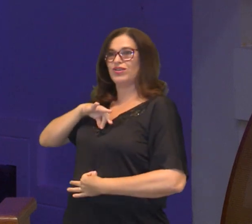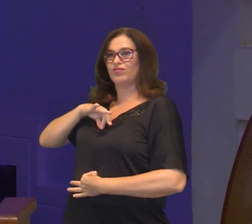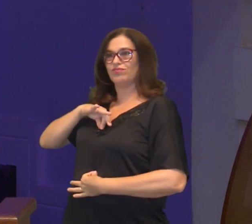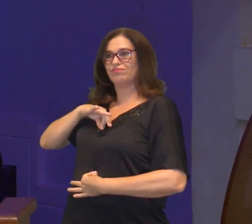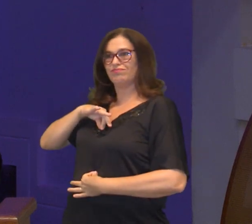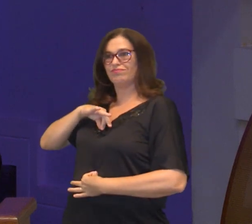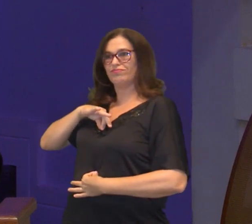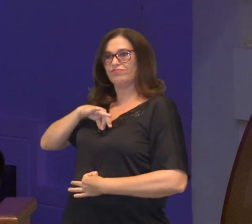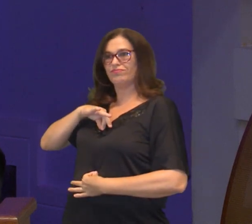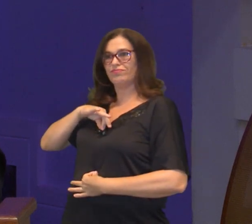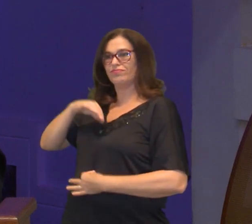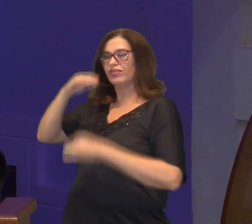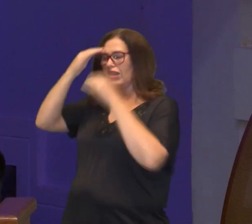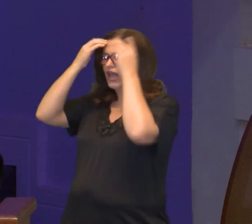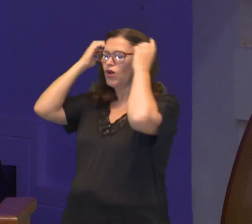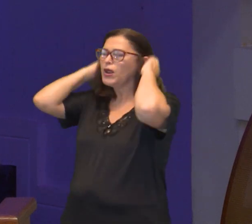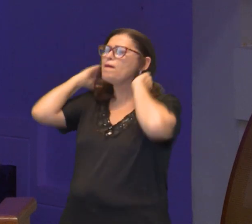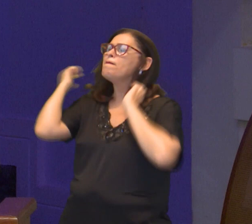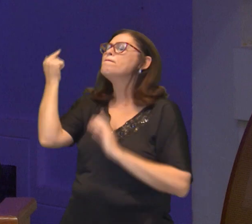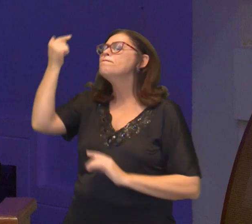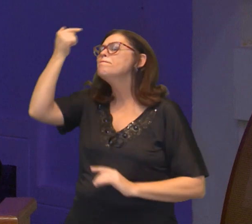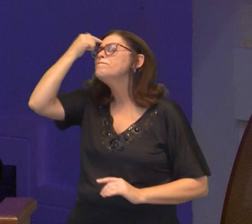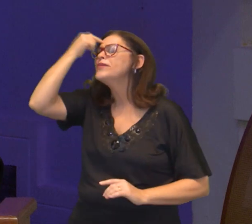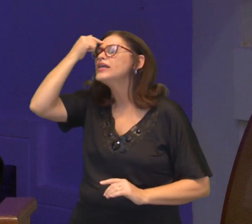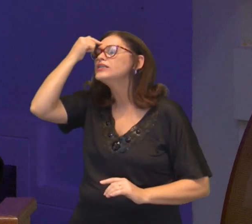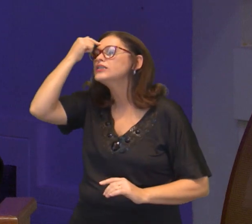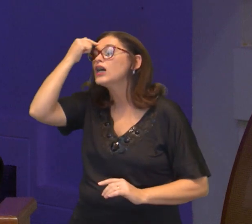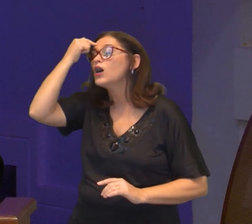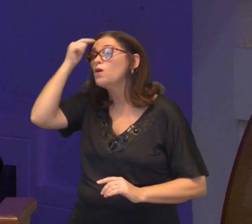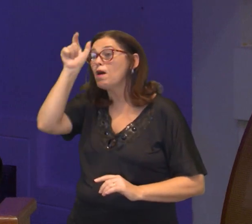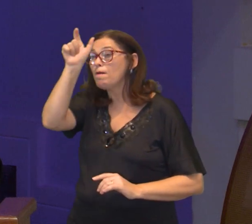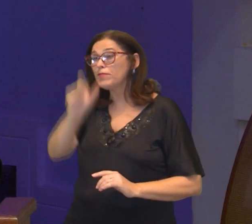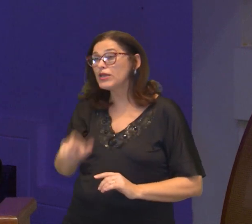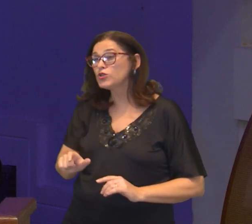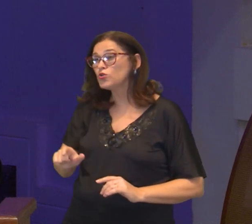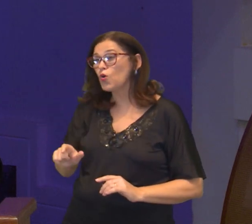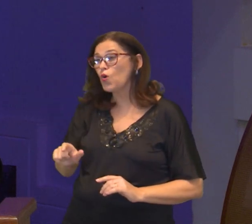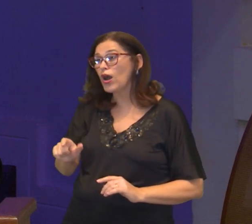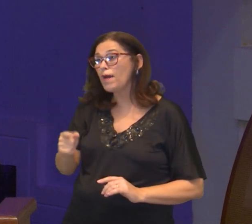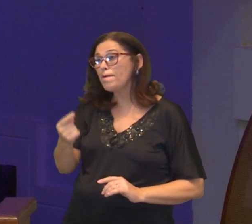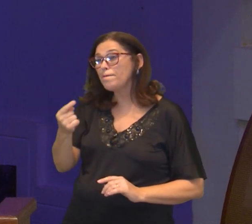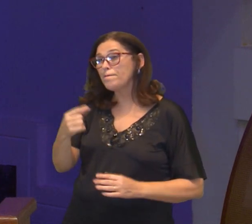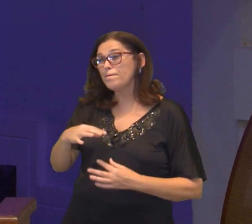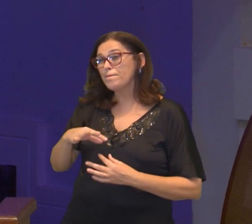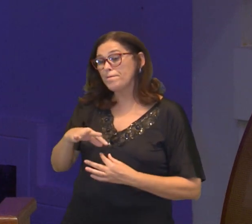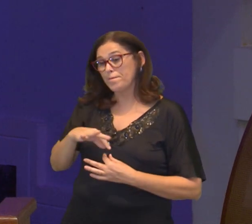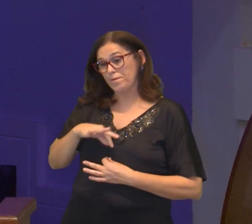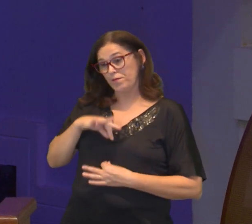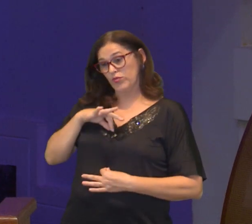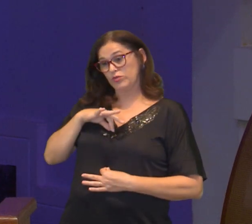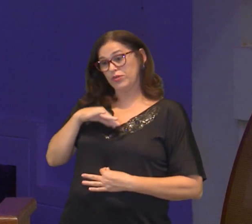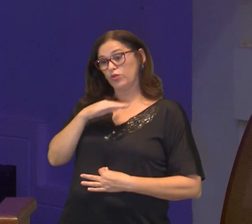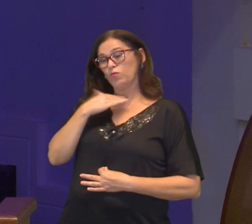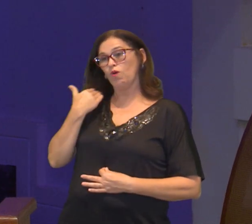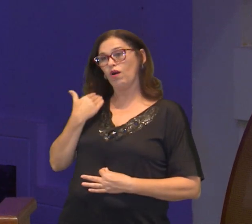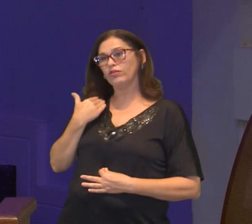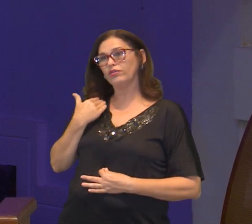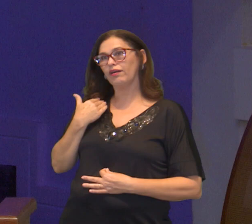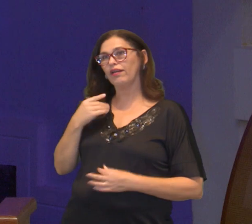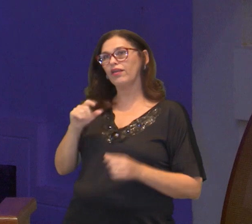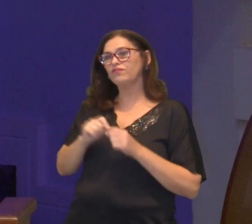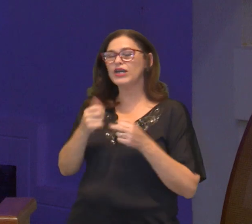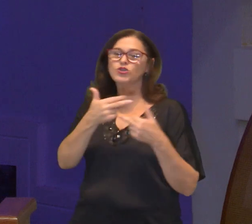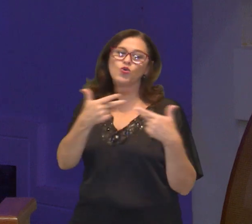Agora imagina uma pessoa morta que pensa em ser salva pelas suas obras. A pessoa